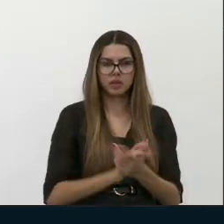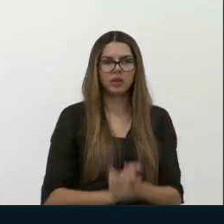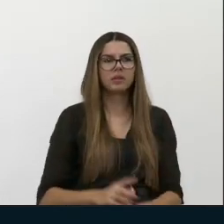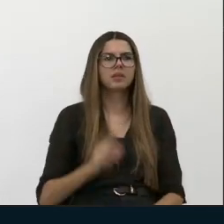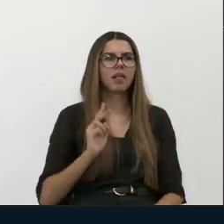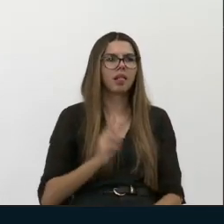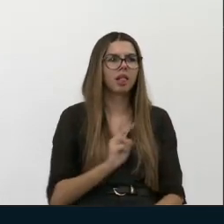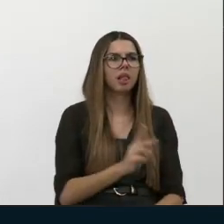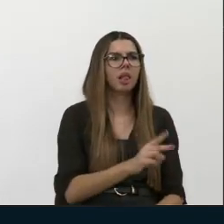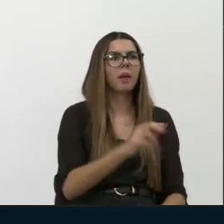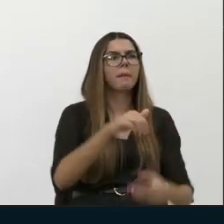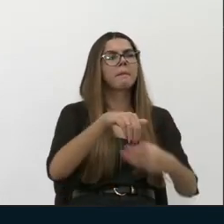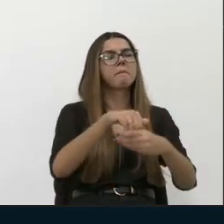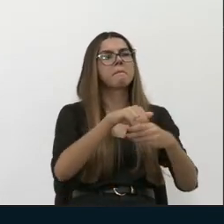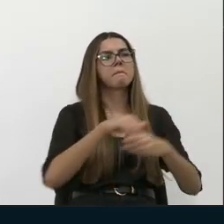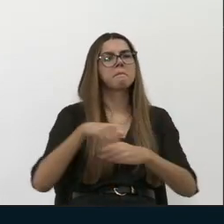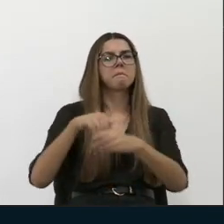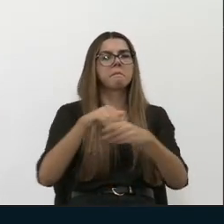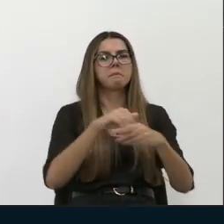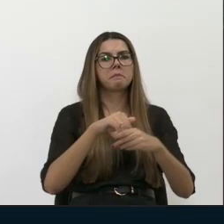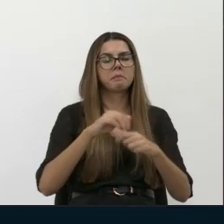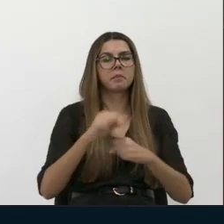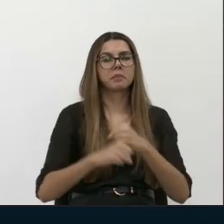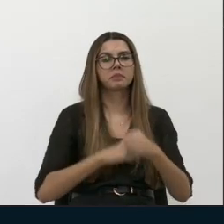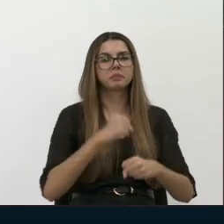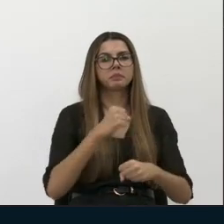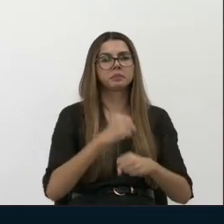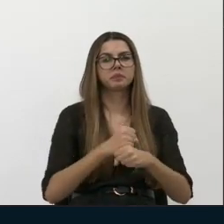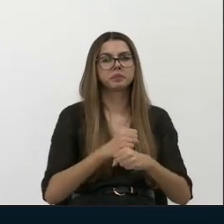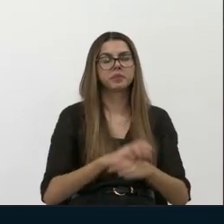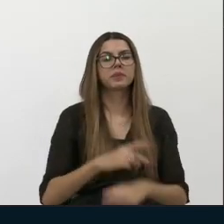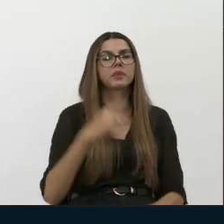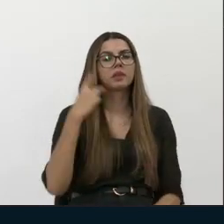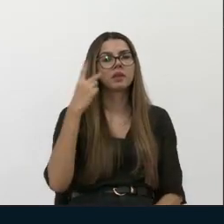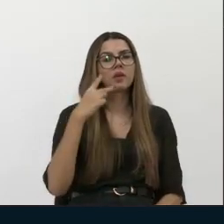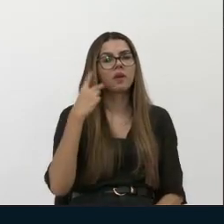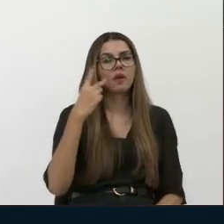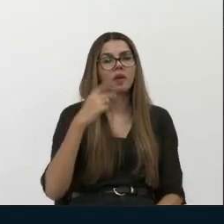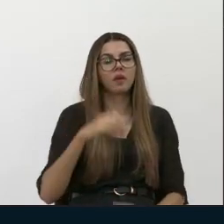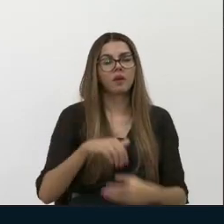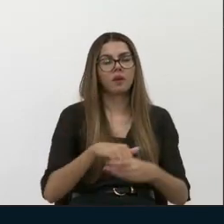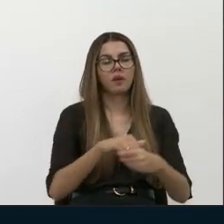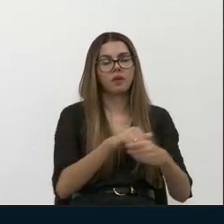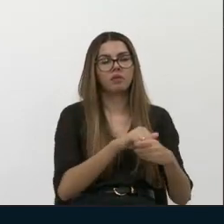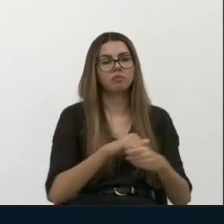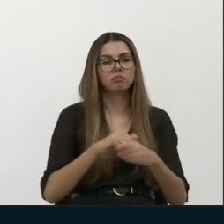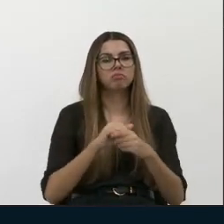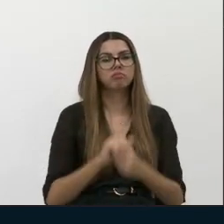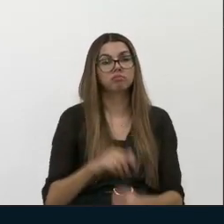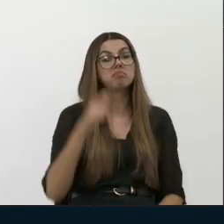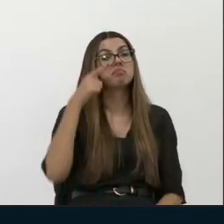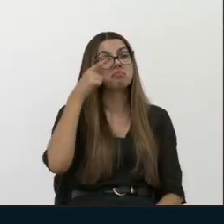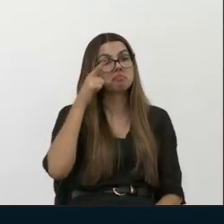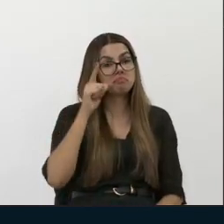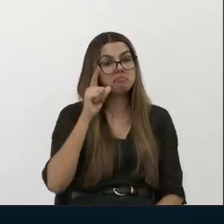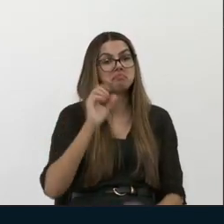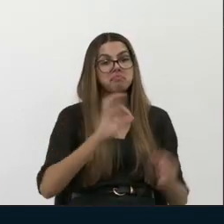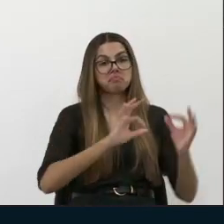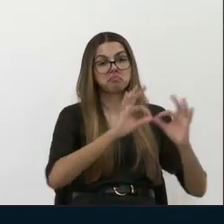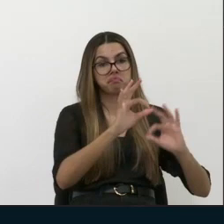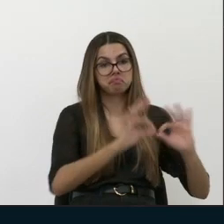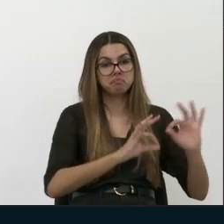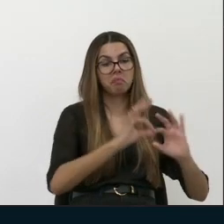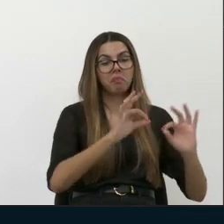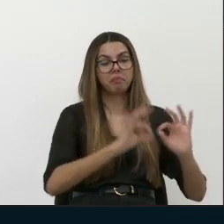né? Chega o período eleitoral, já aparece pré-candidato a prefeito falando que vai resolver o problema do trevo, e é toda